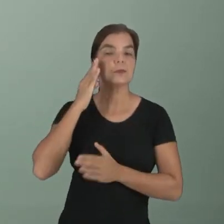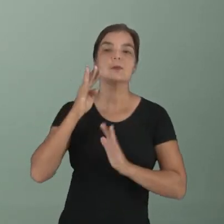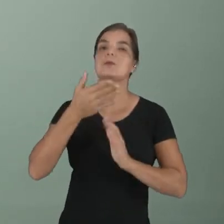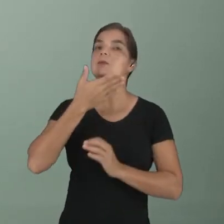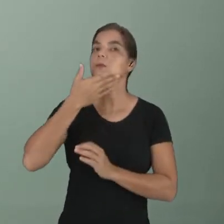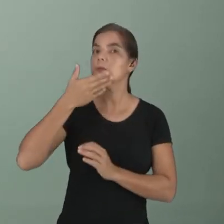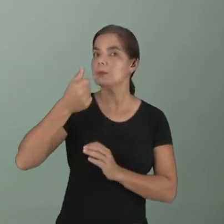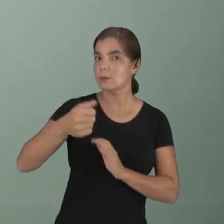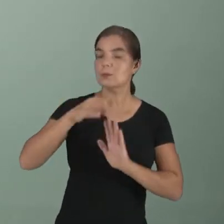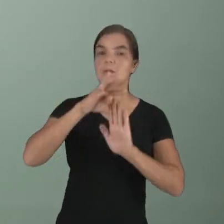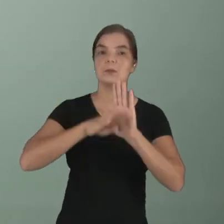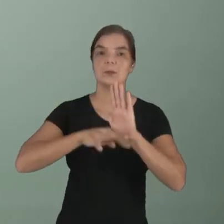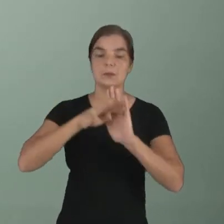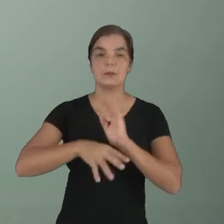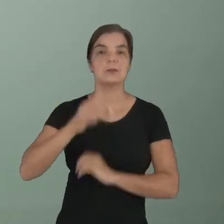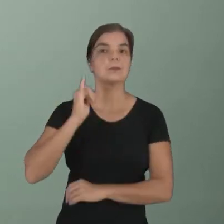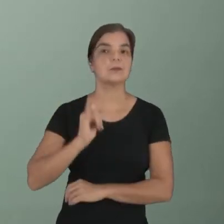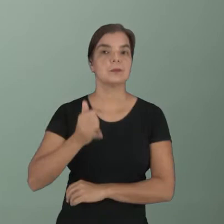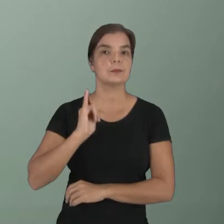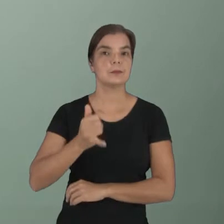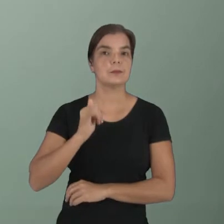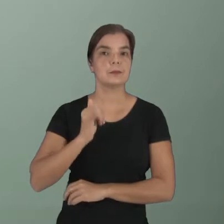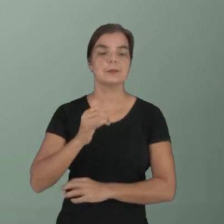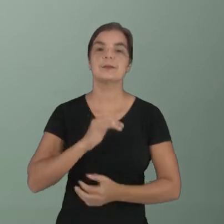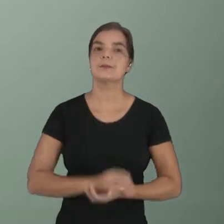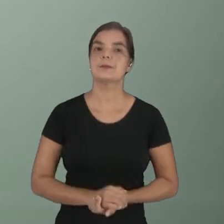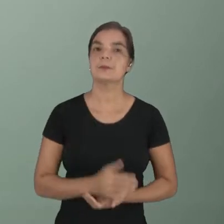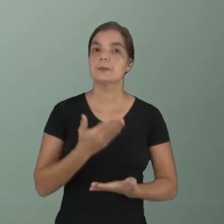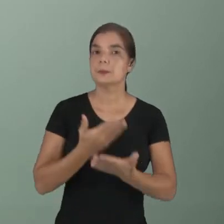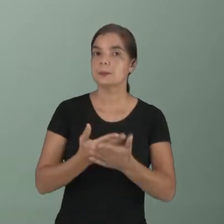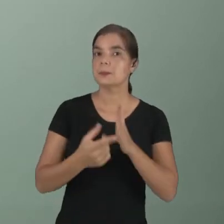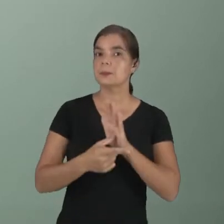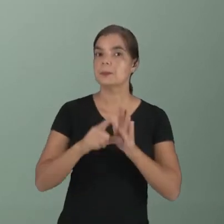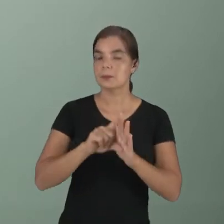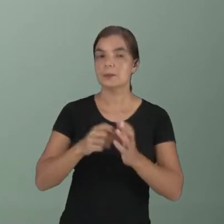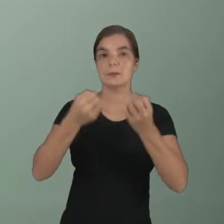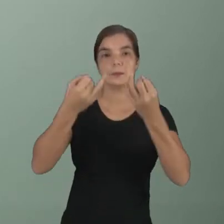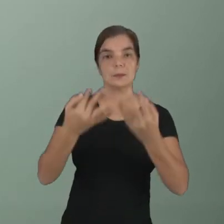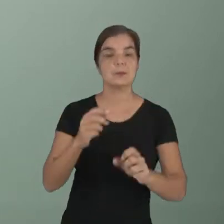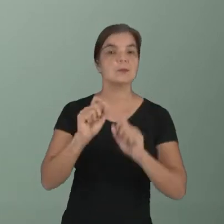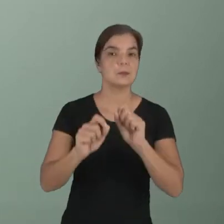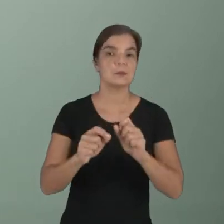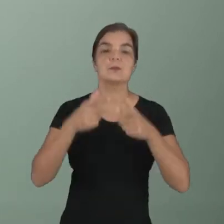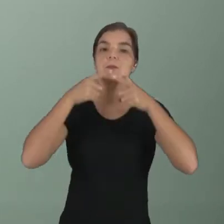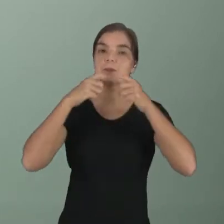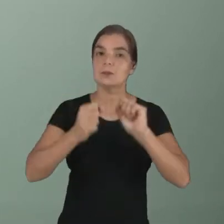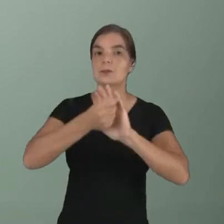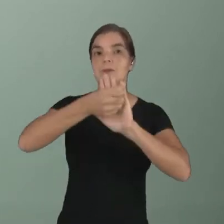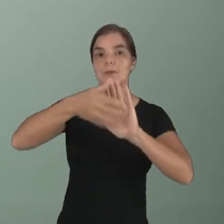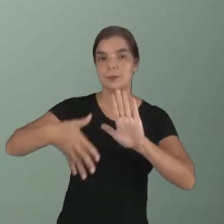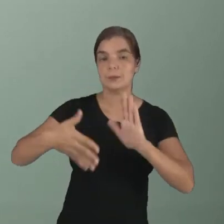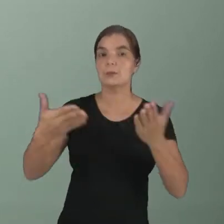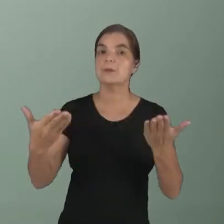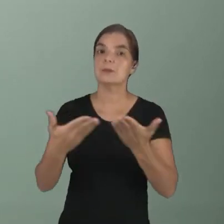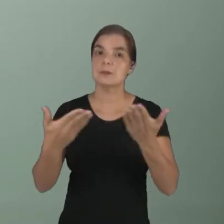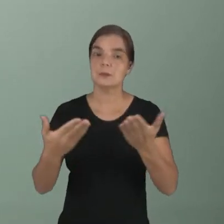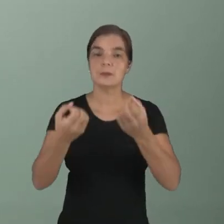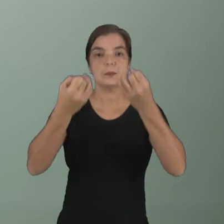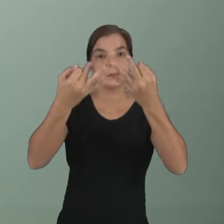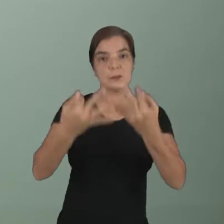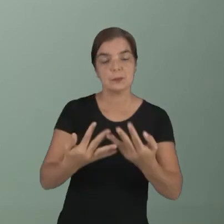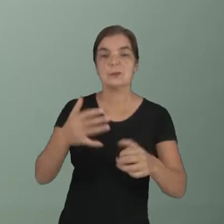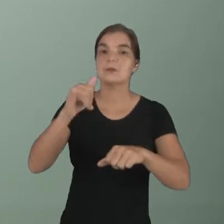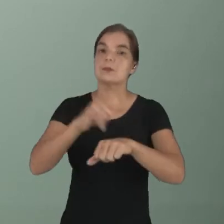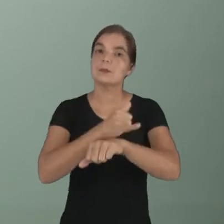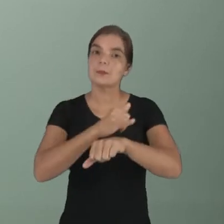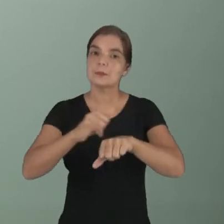compreender melhor um texto narrativo. Na aula anterior, nós falamos sobre figuras de linguagem e hoje nós vamos falar